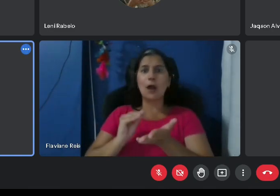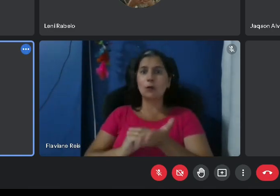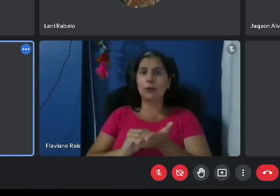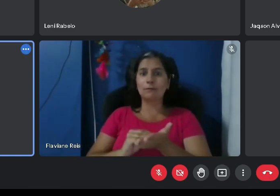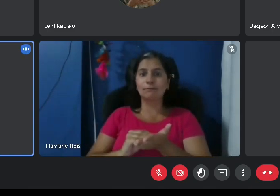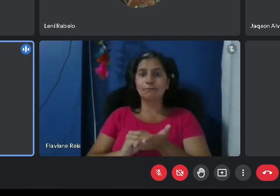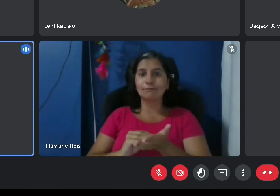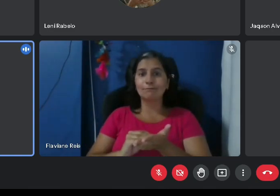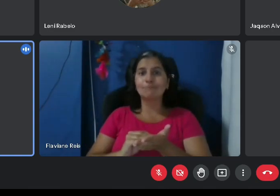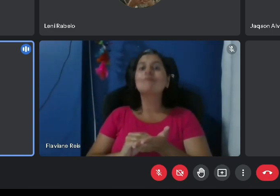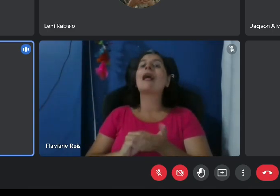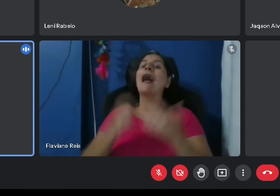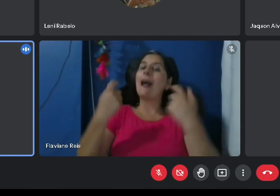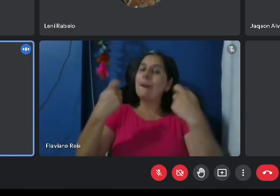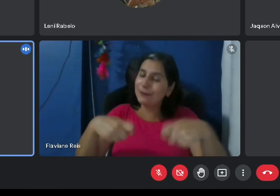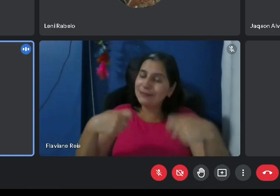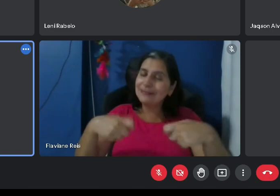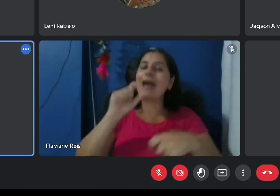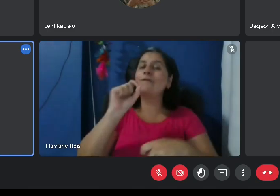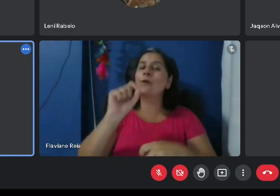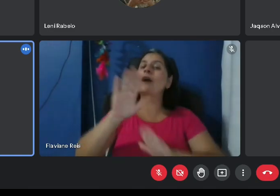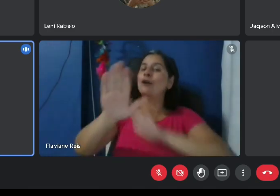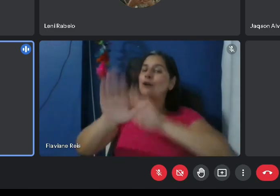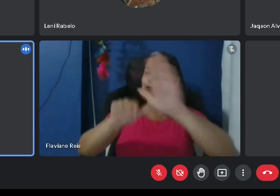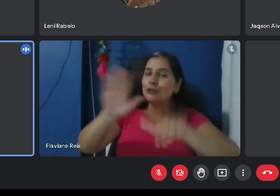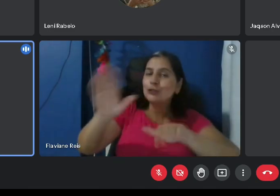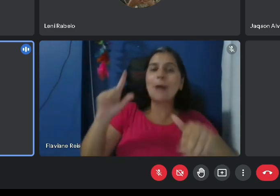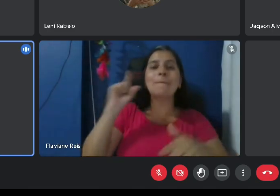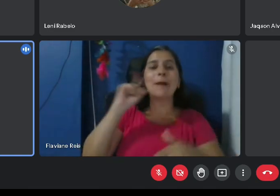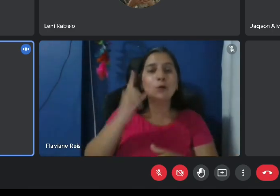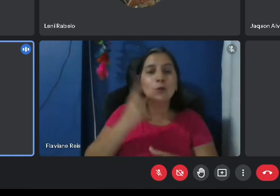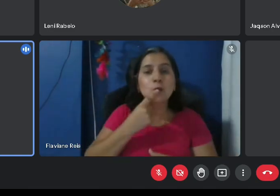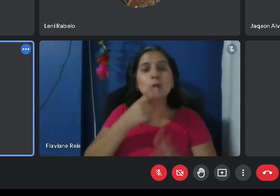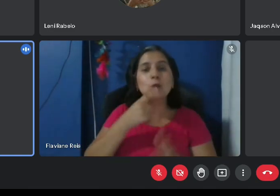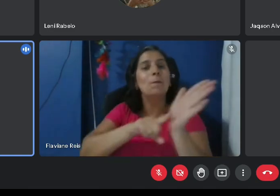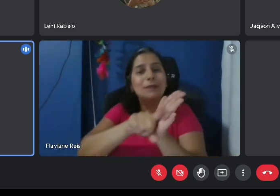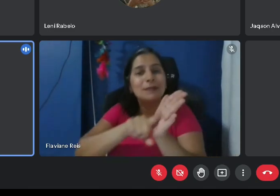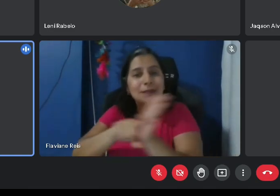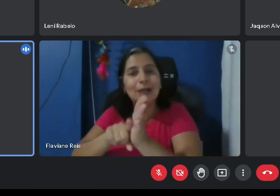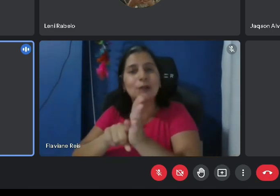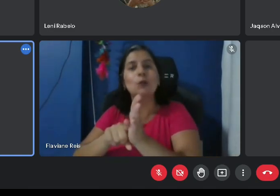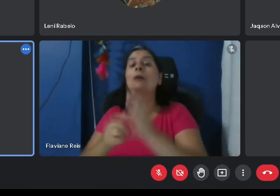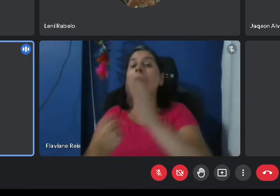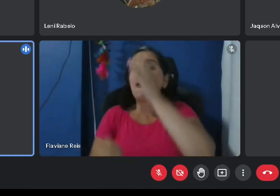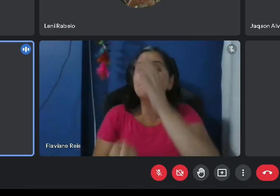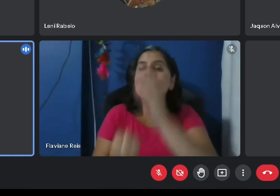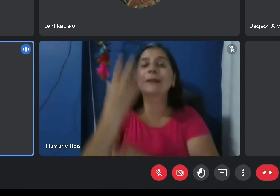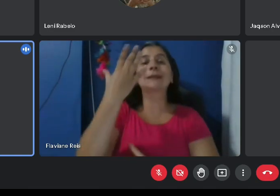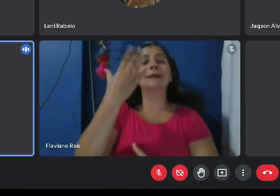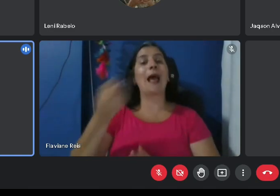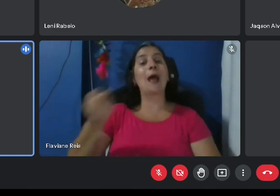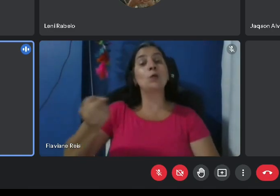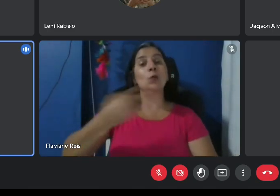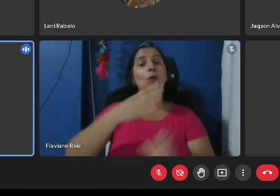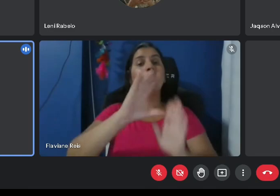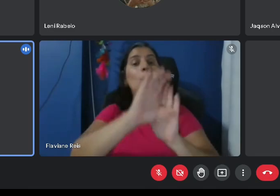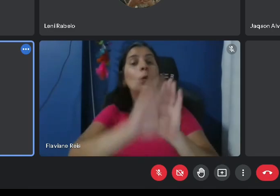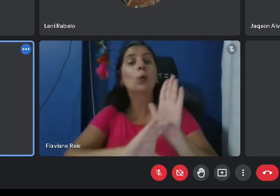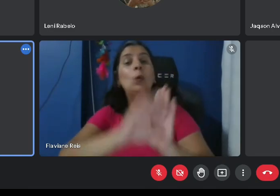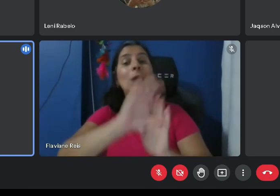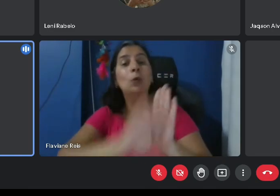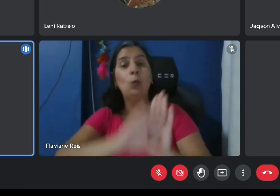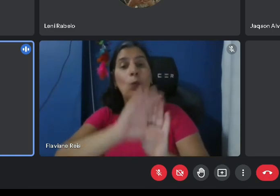profissional, falta essa parte. Então, precisa o quê? Chamar os surdos para que